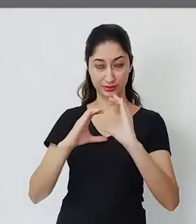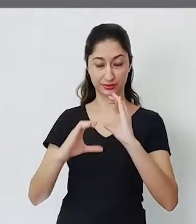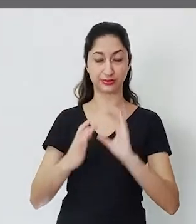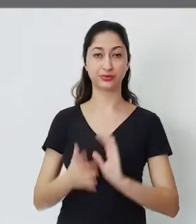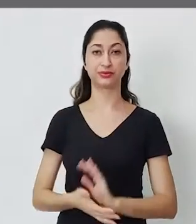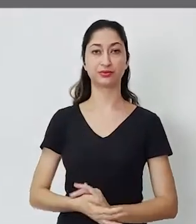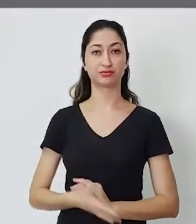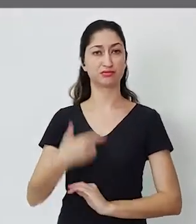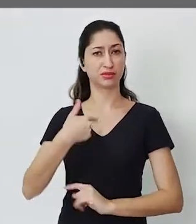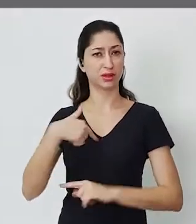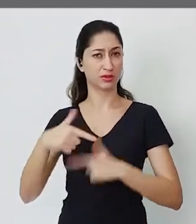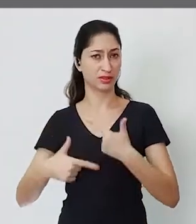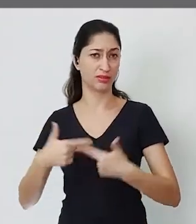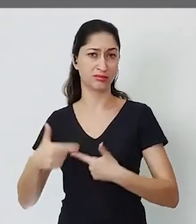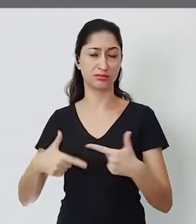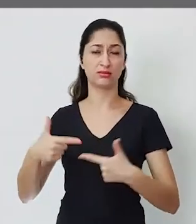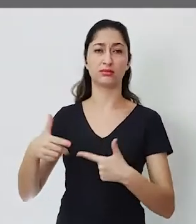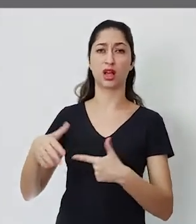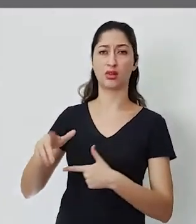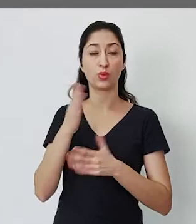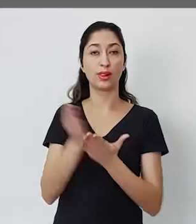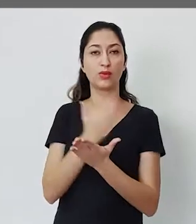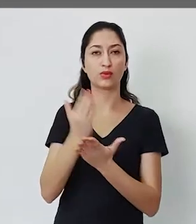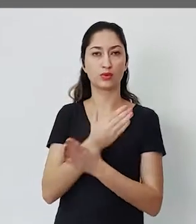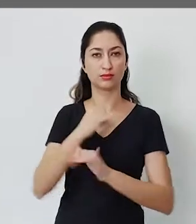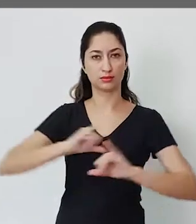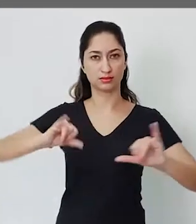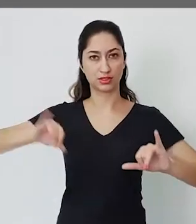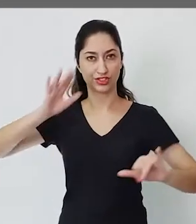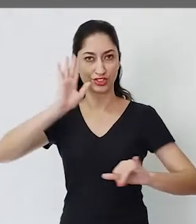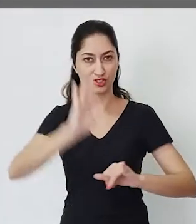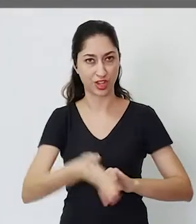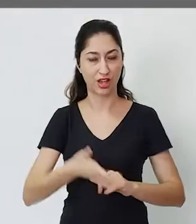Olá, sejam muito bem-vindos ao Circuito em Casa.